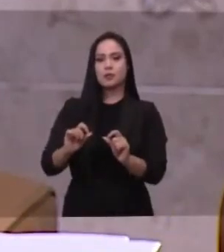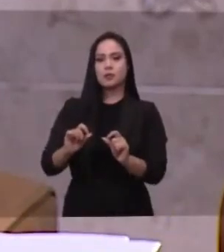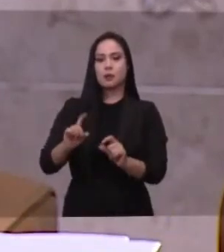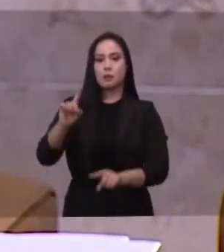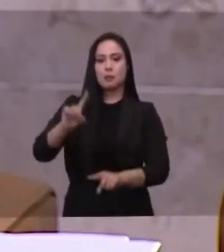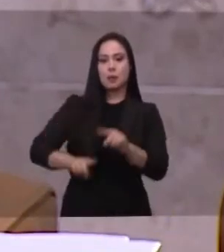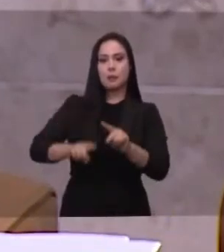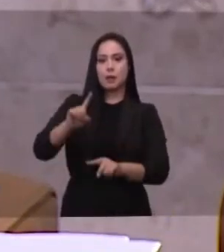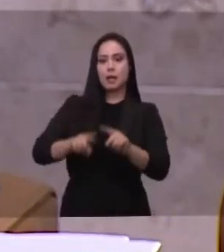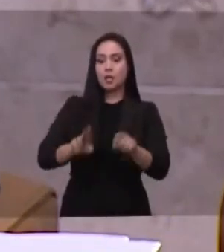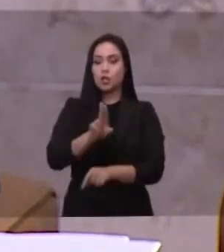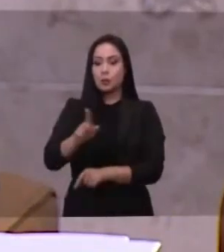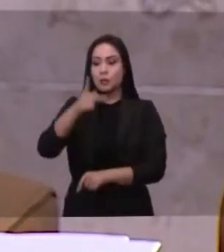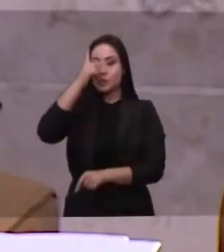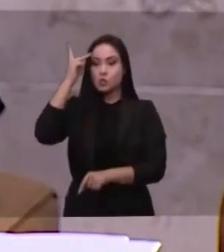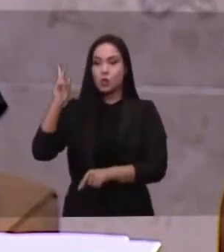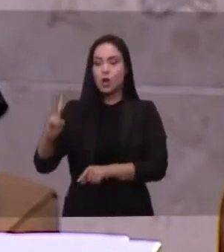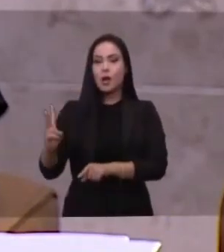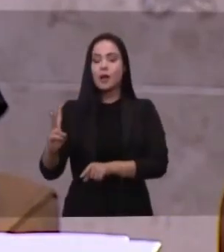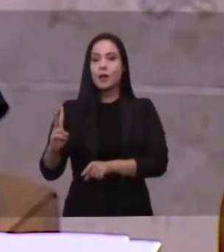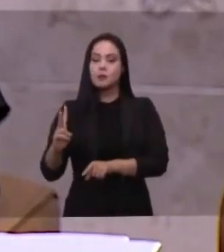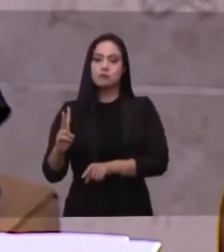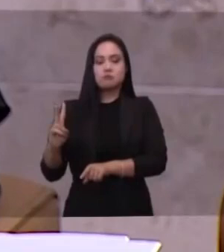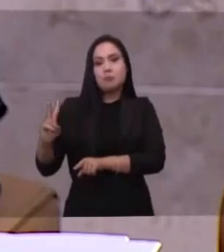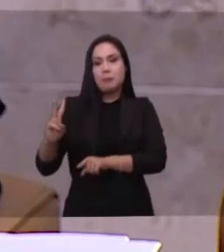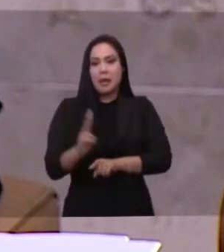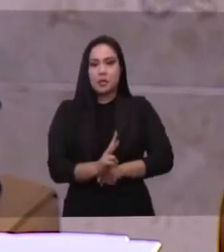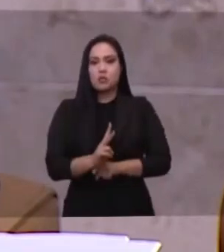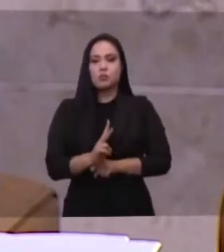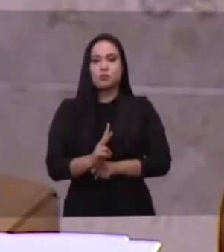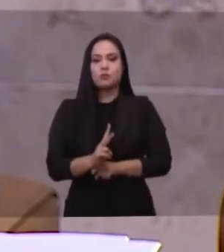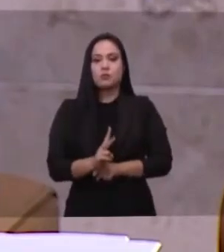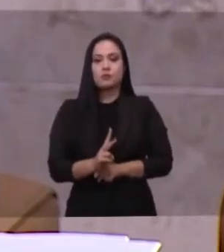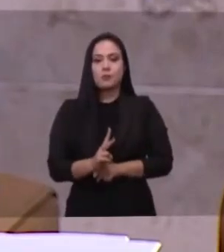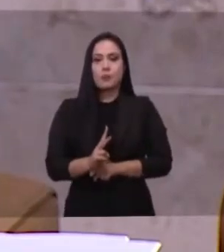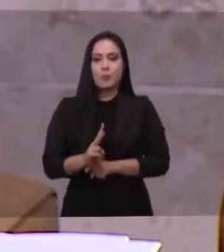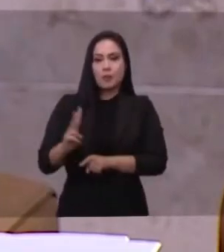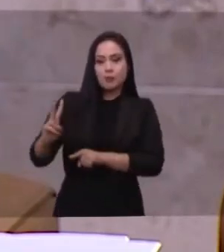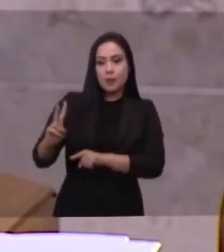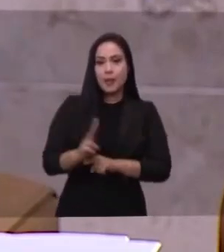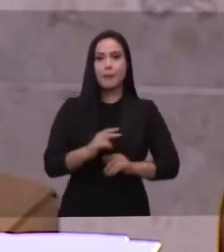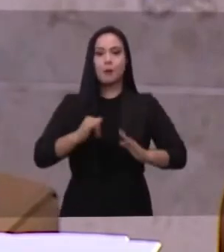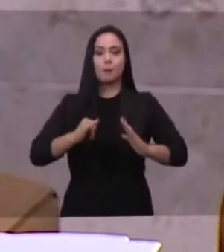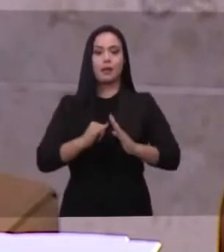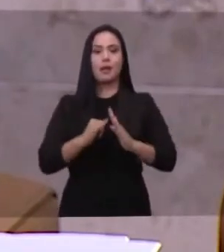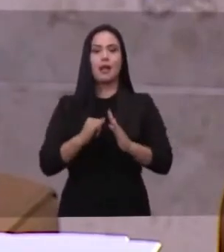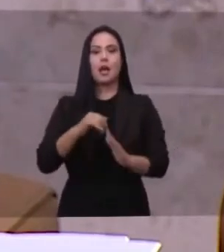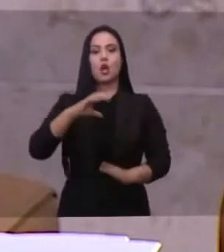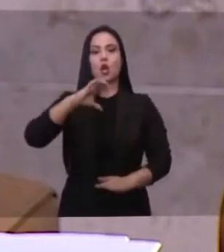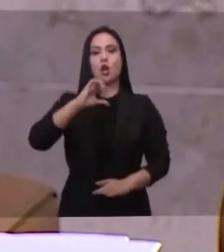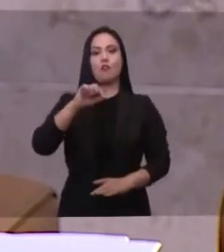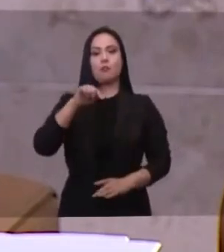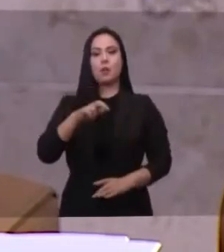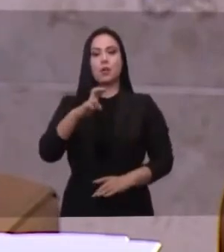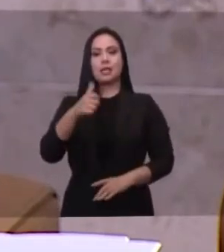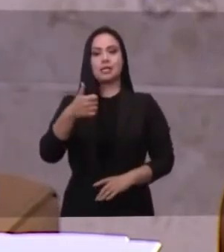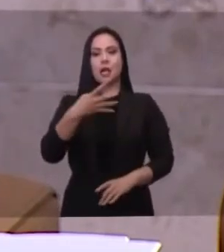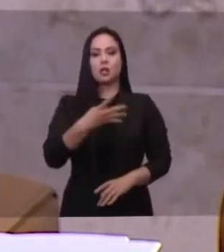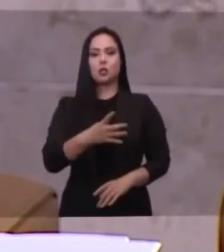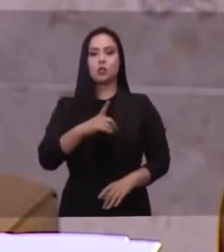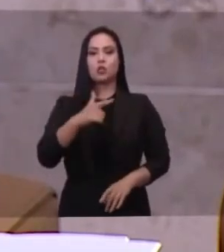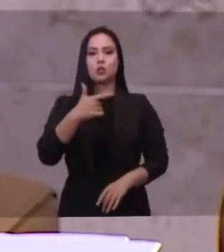loiros, lisos, longos. Usa brinco e colar dourados e toga preta com